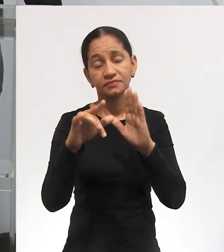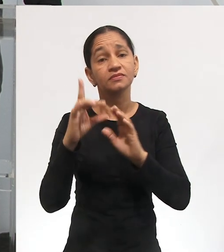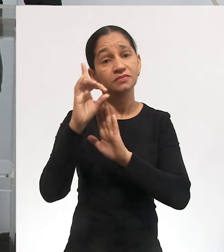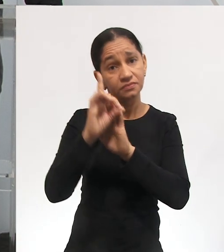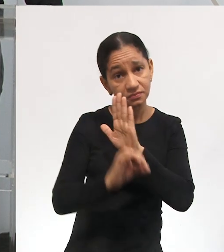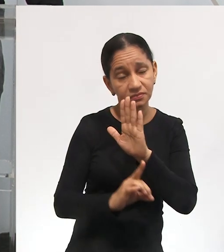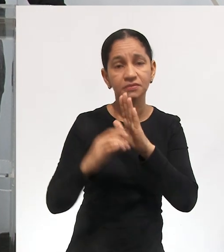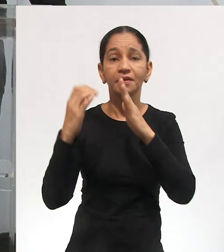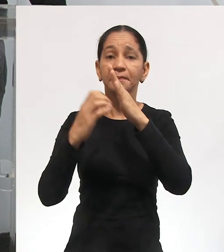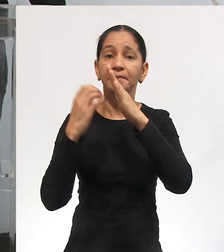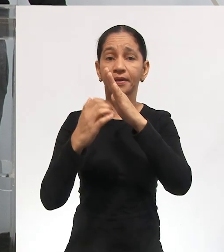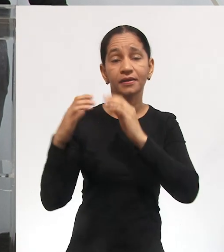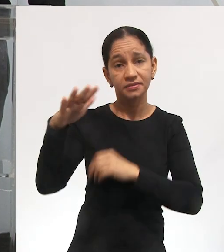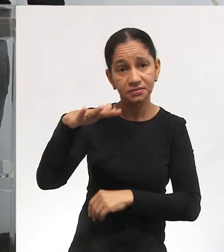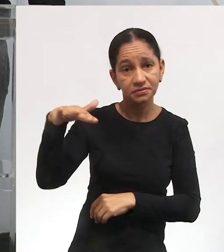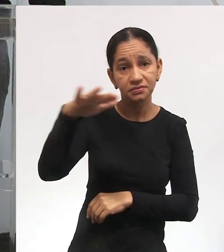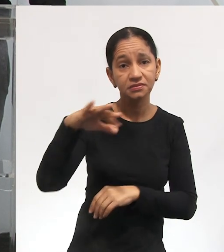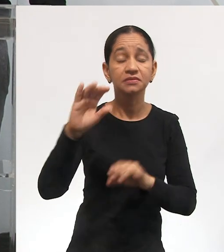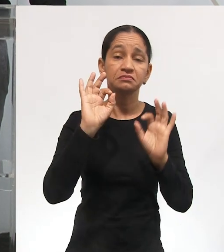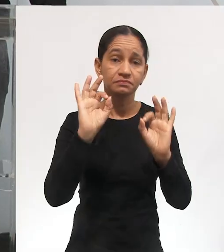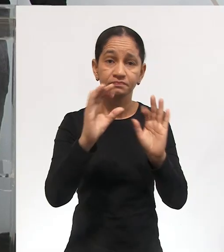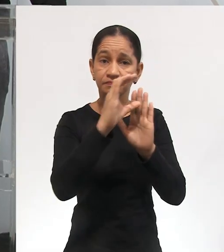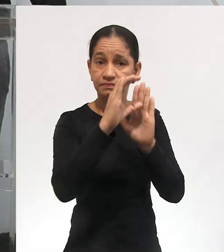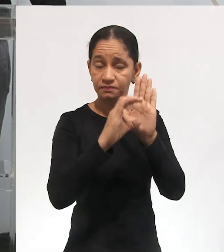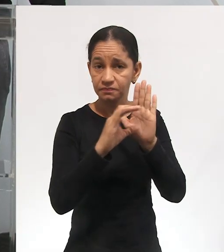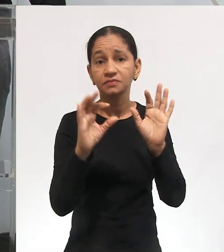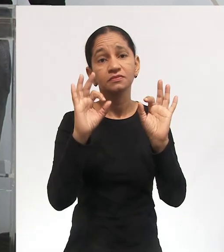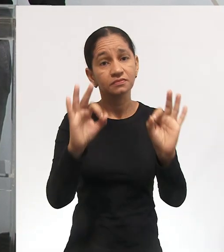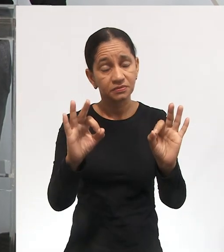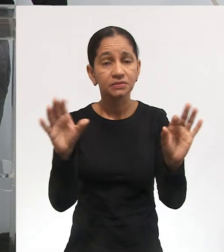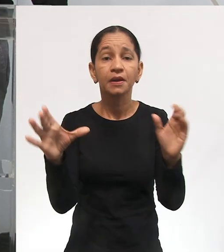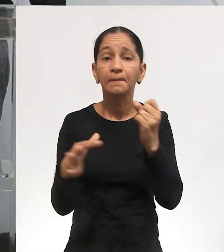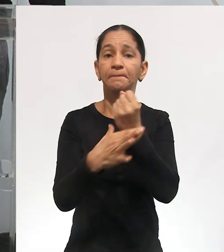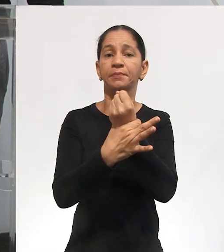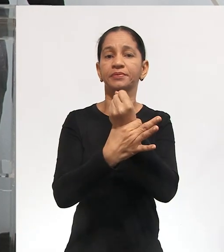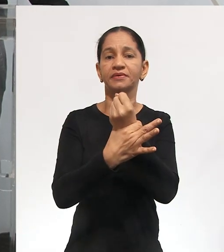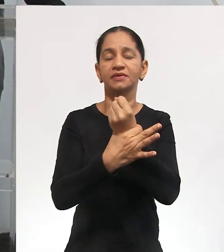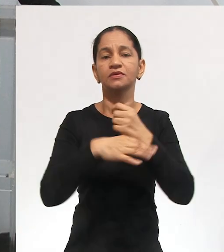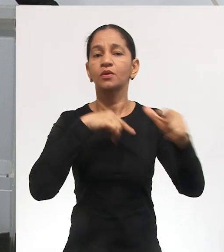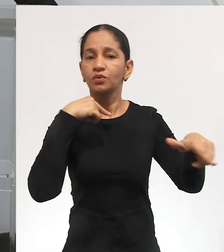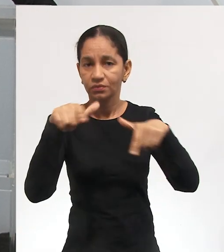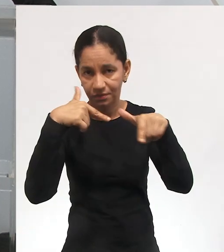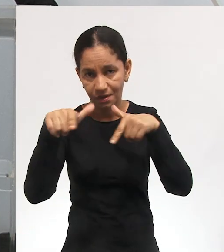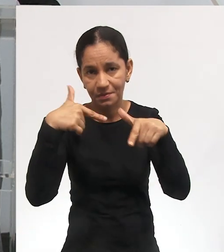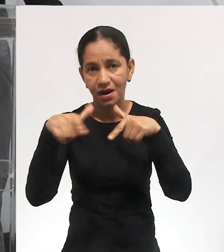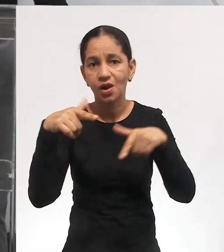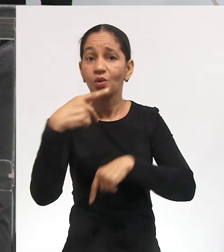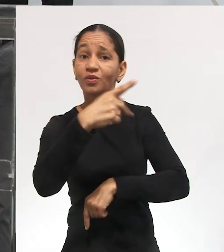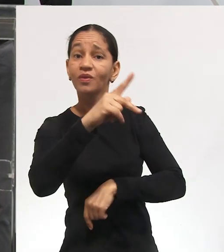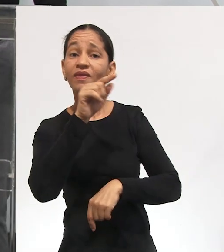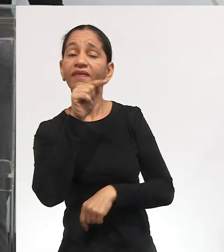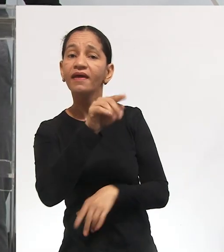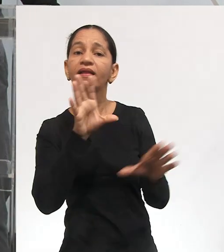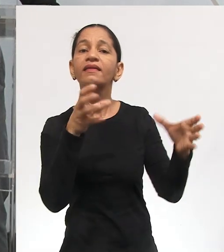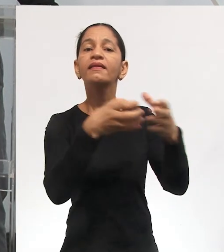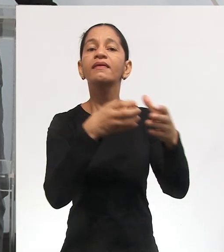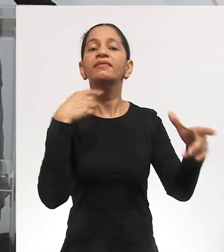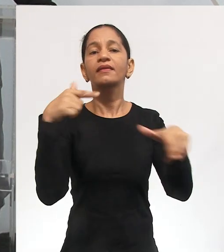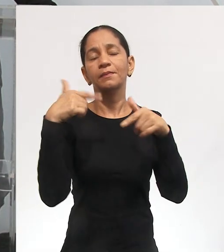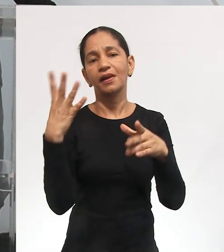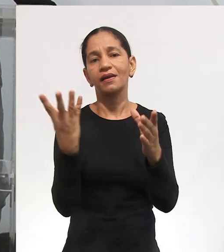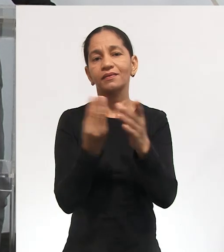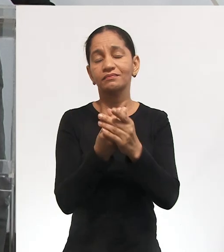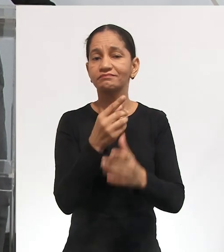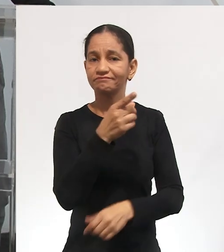direito empresarial. Isso está lá no Código Civil. Para fins de proteção do trabalhador, para fins de caracterização